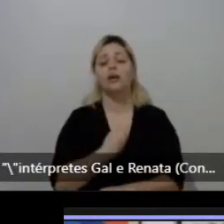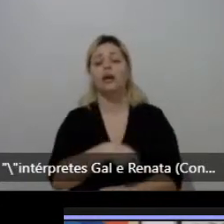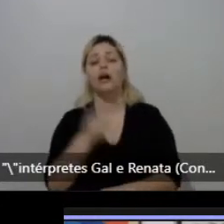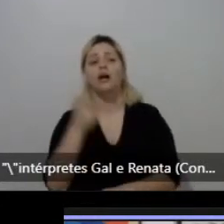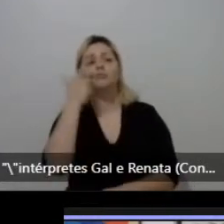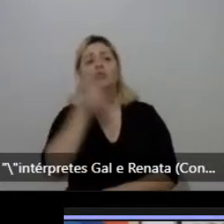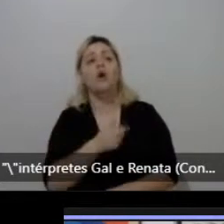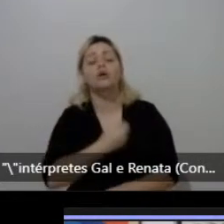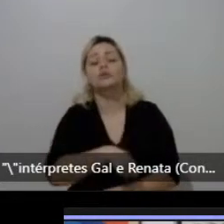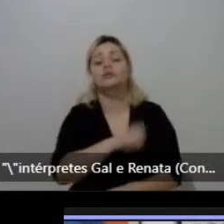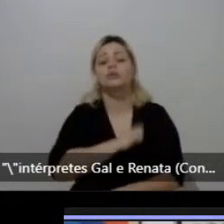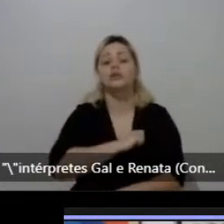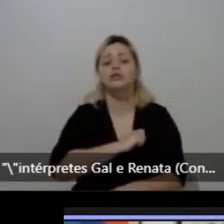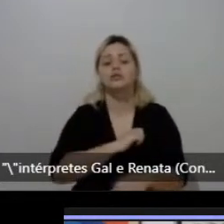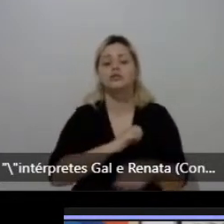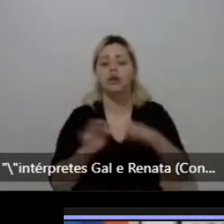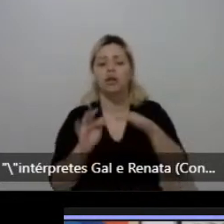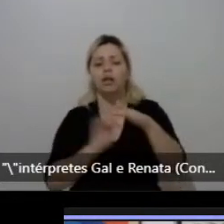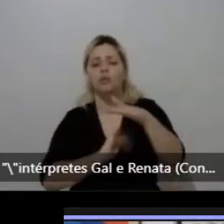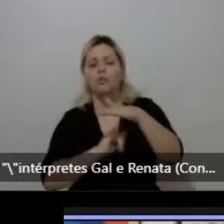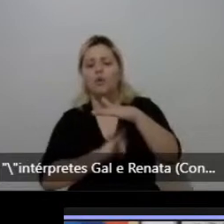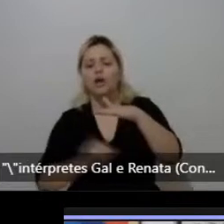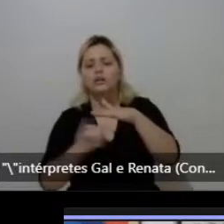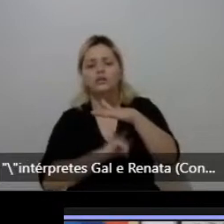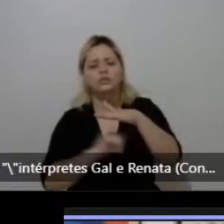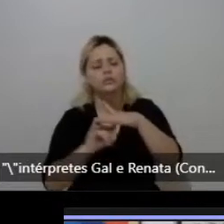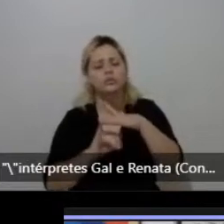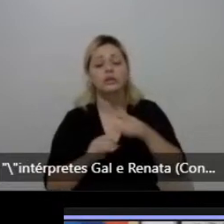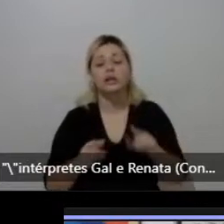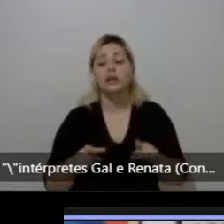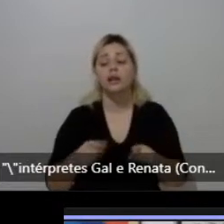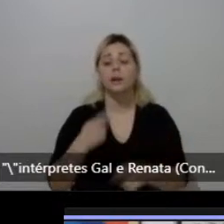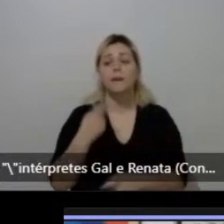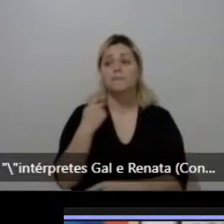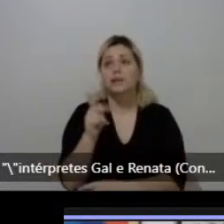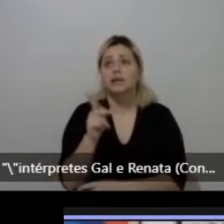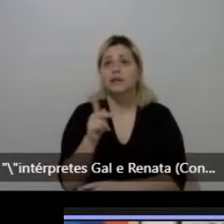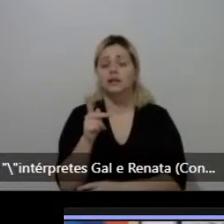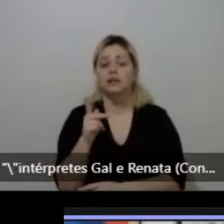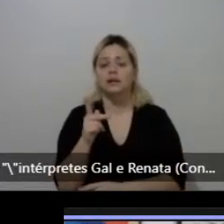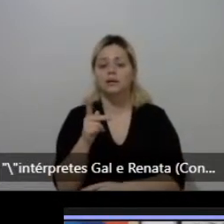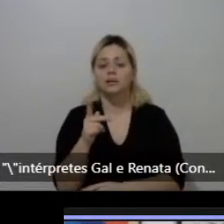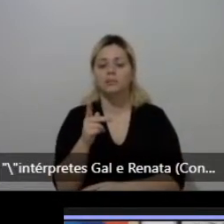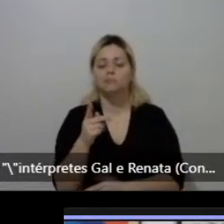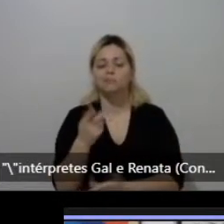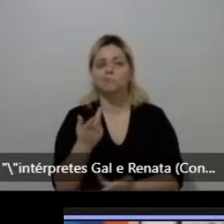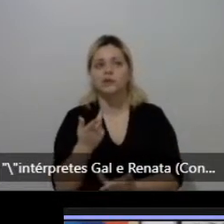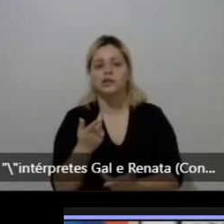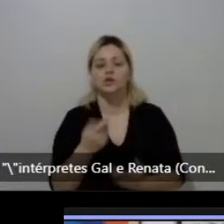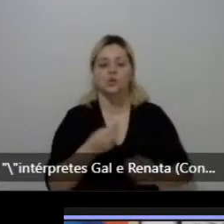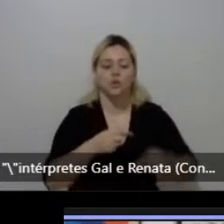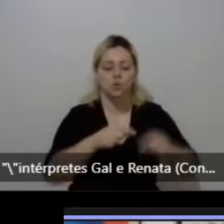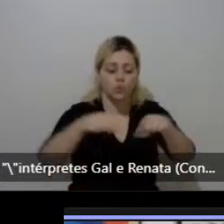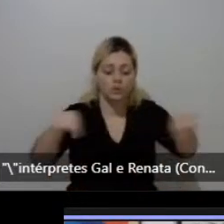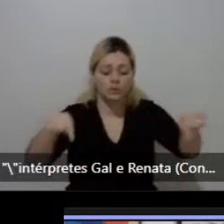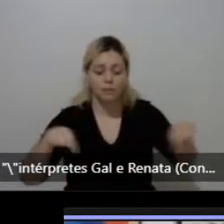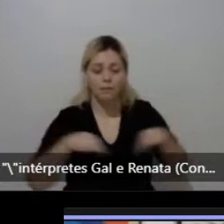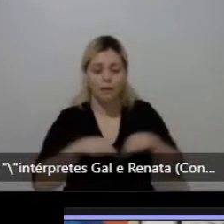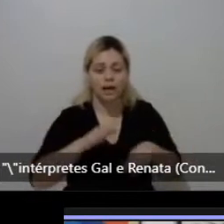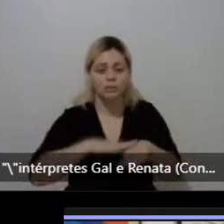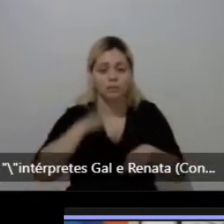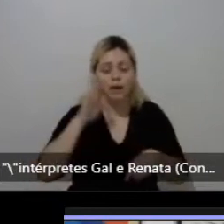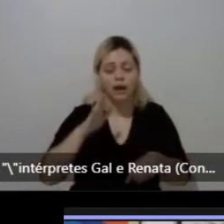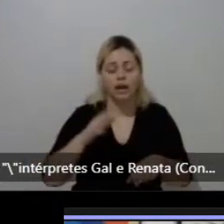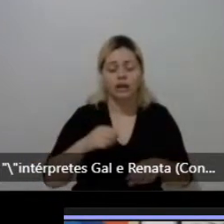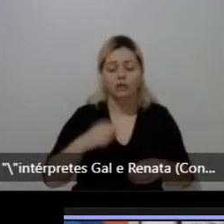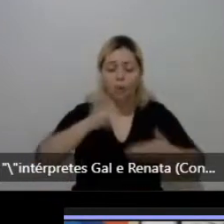né, pelos trabalhadores, nesse caso, pela promoção, né, de espaços, né, de refeitórios